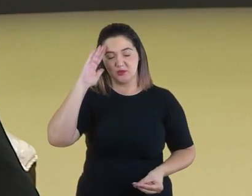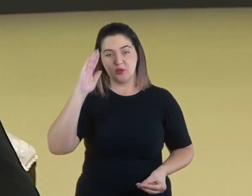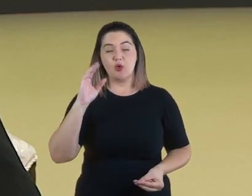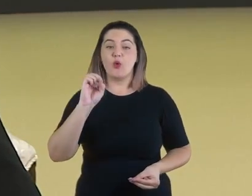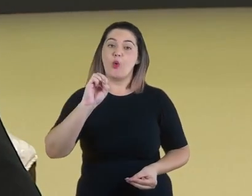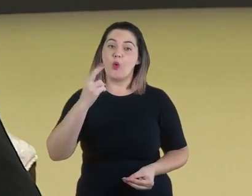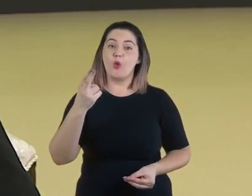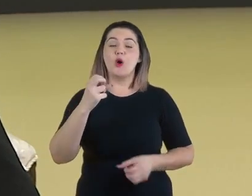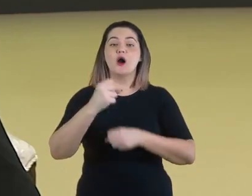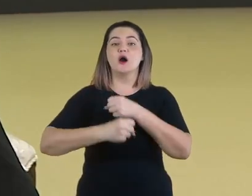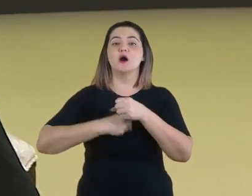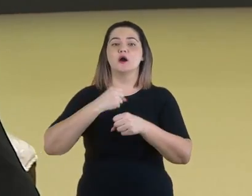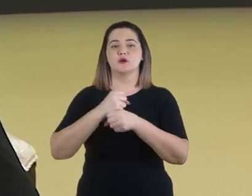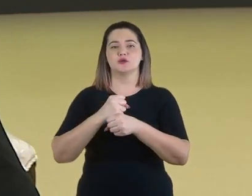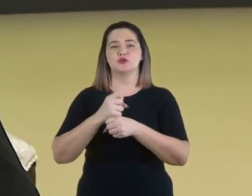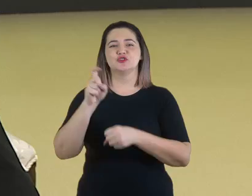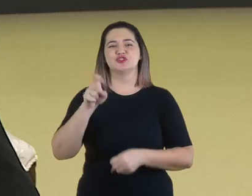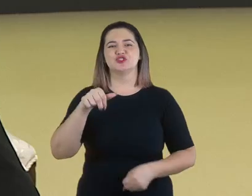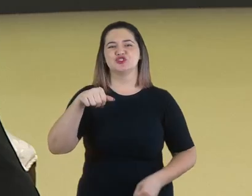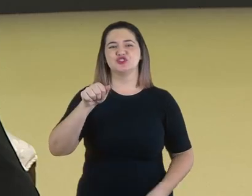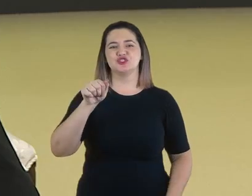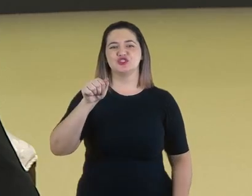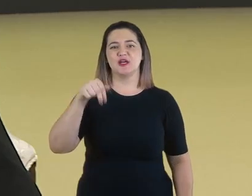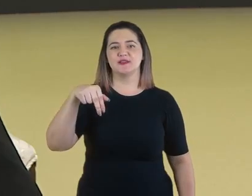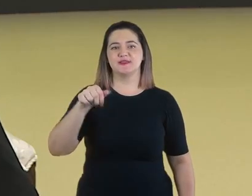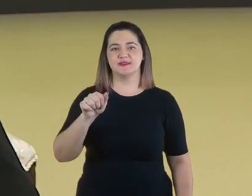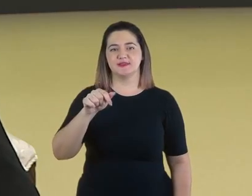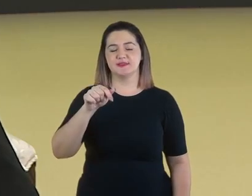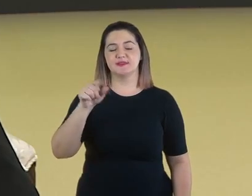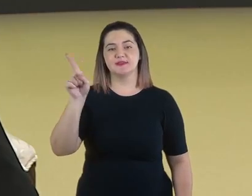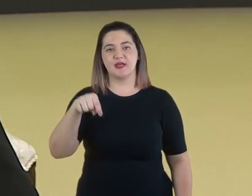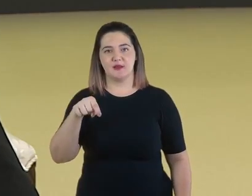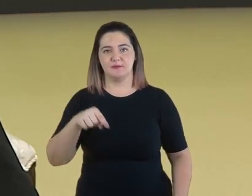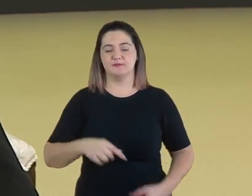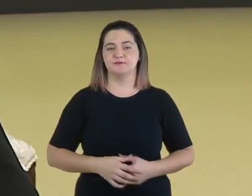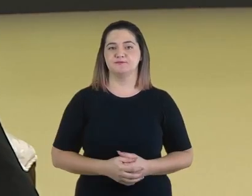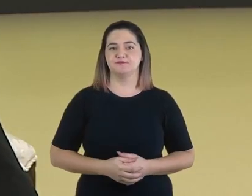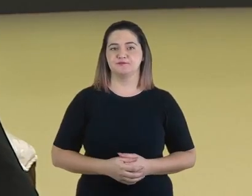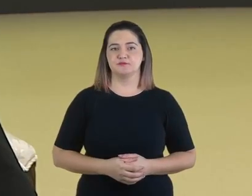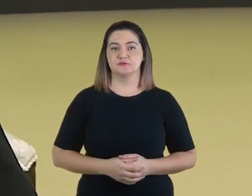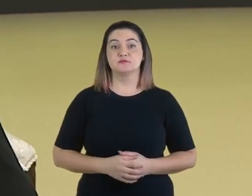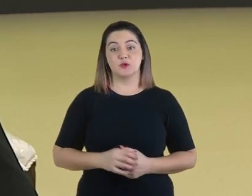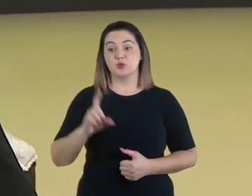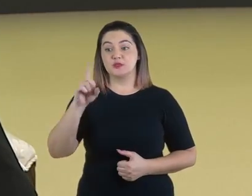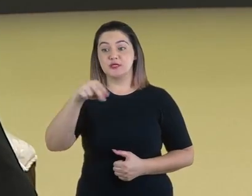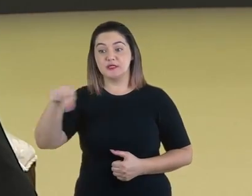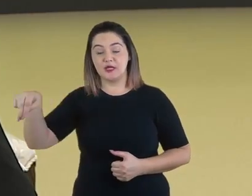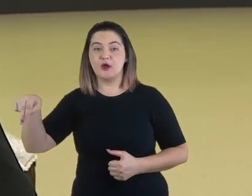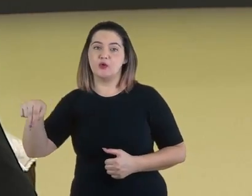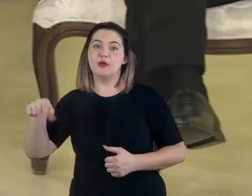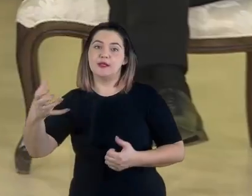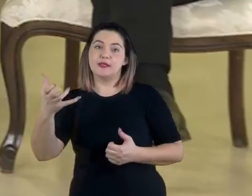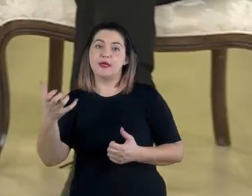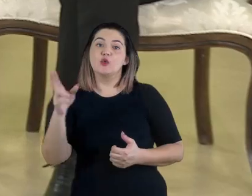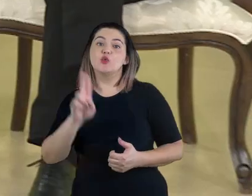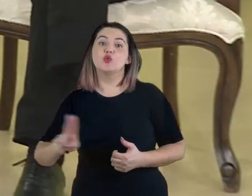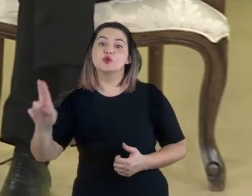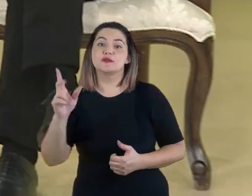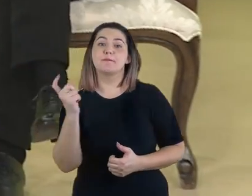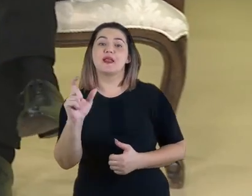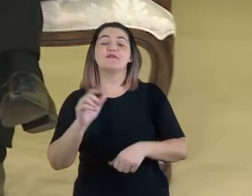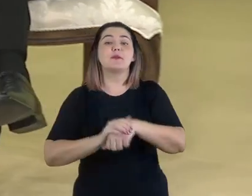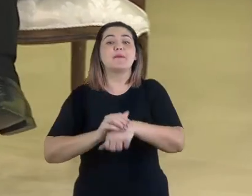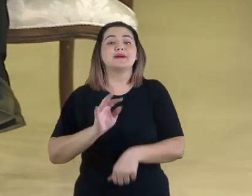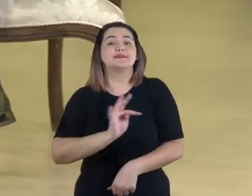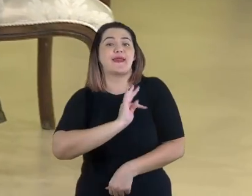hebraico, ou shená, que seria a palavra ano em aramaico. Daniel prefere usar uma palavra mais técnica. Mas